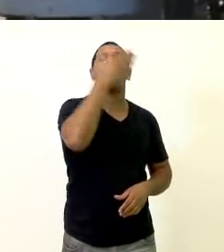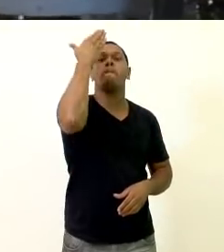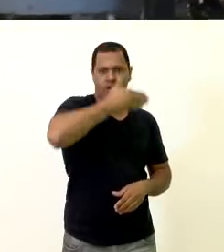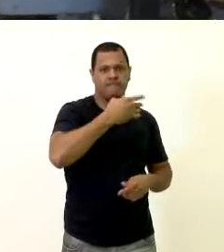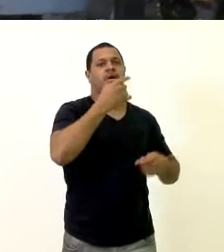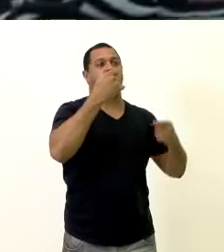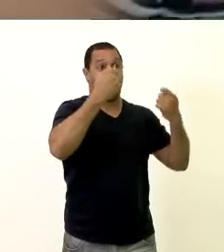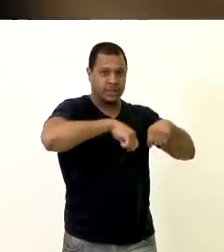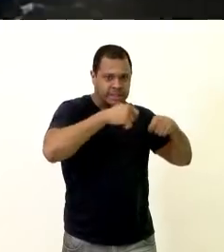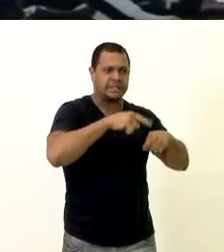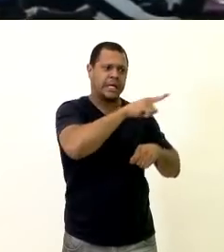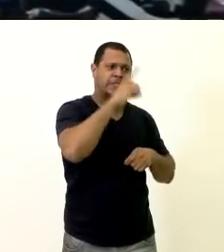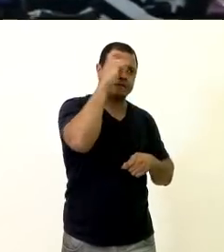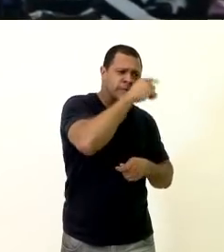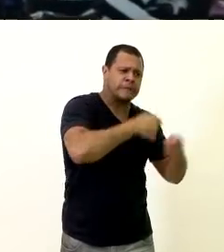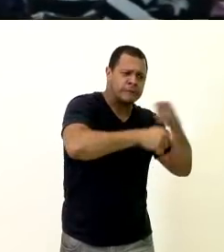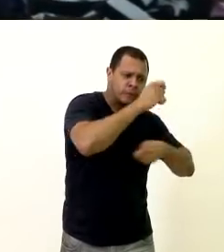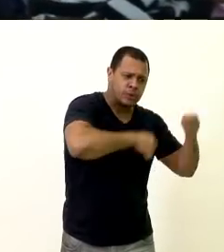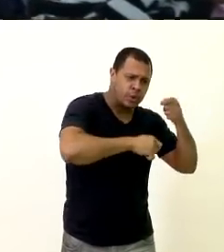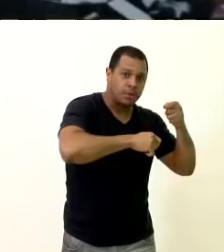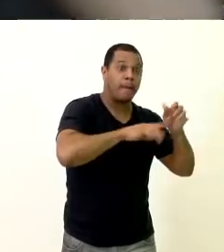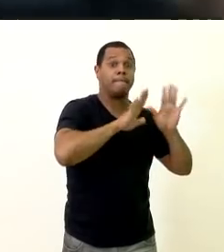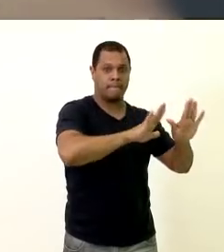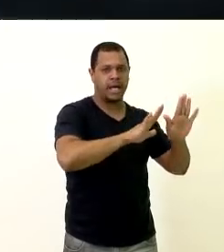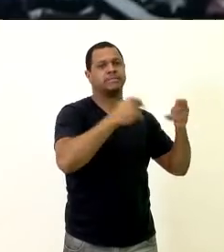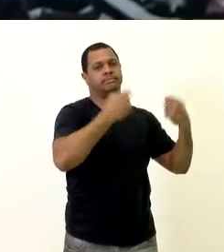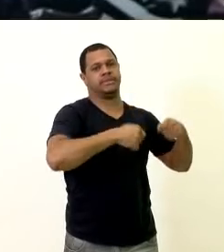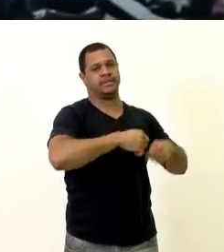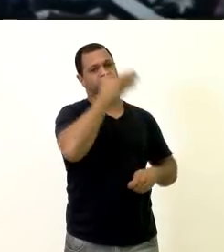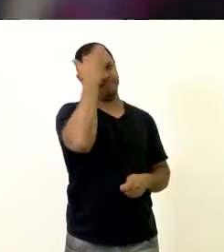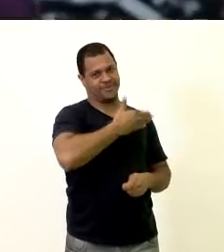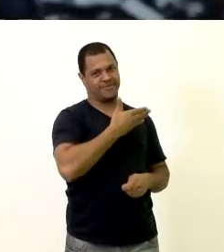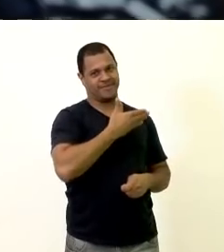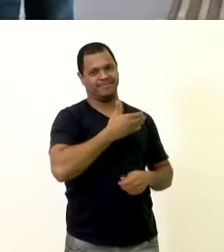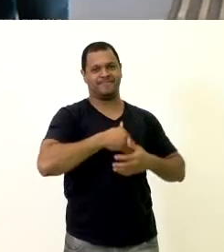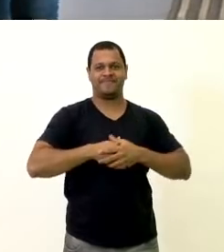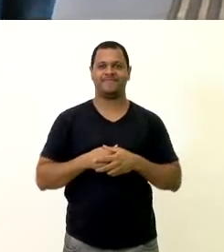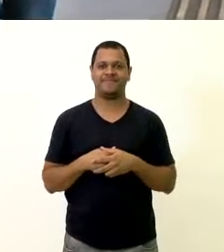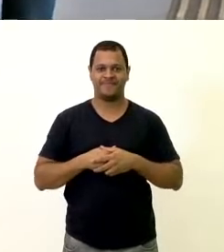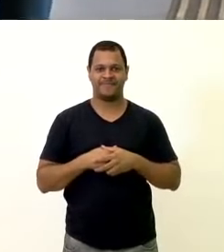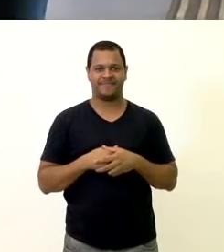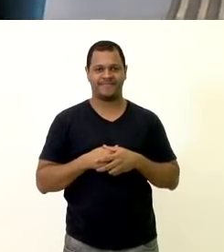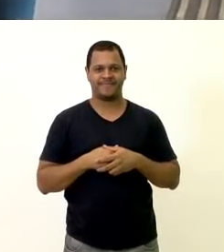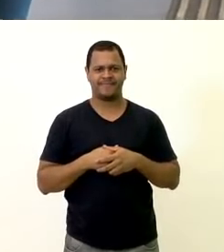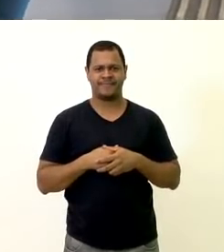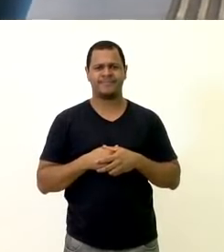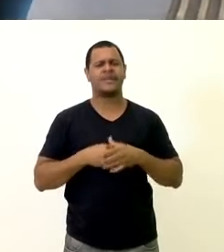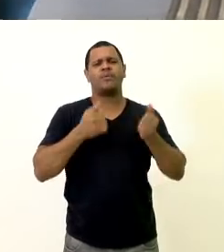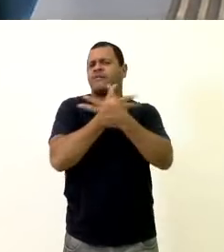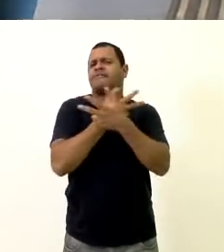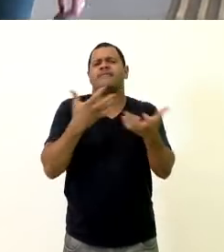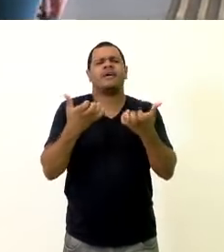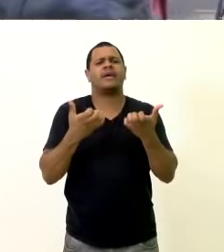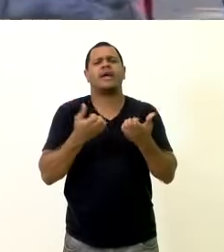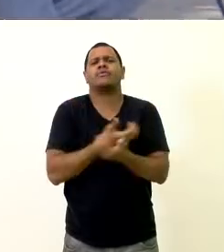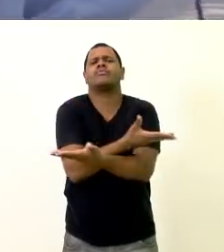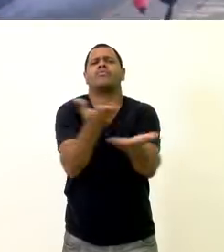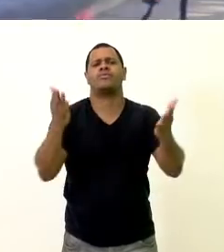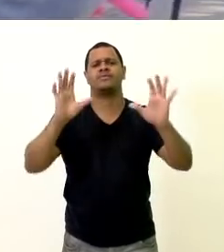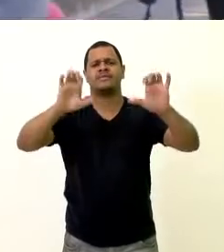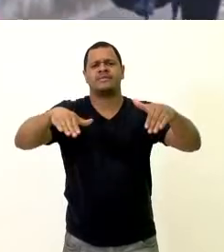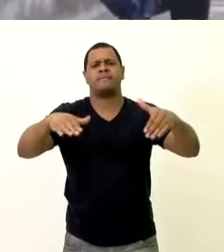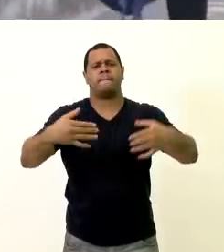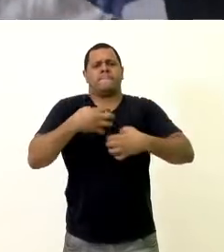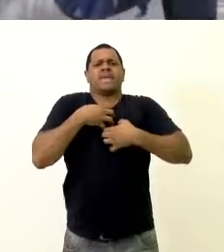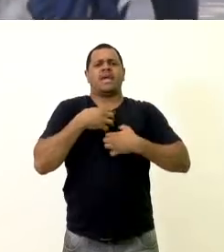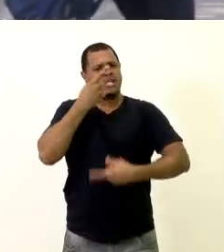disponibiliza auxílios para os estudantes em vulnerabilidade econômica comprovada. Tudo para que todos se sintam bem e se